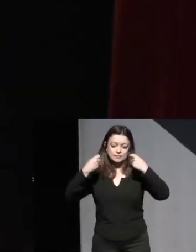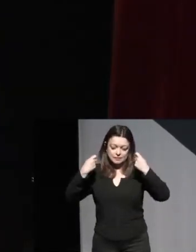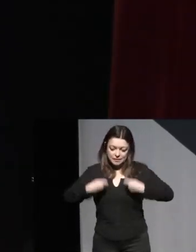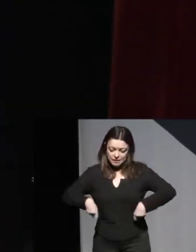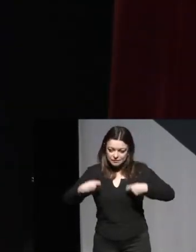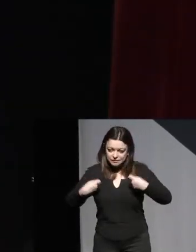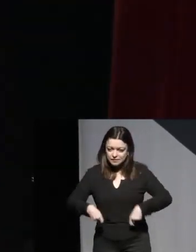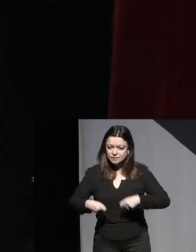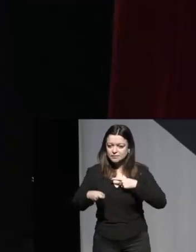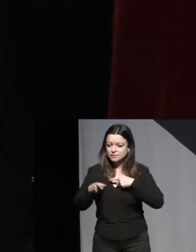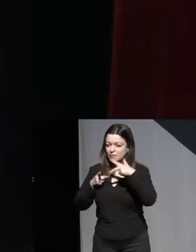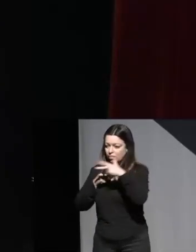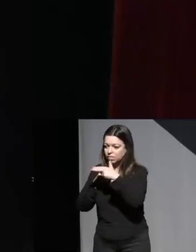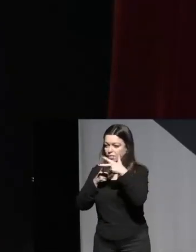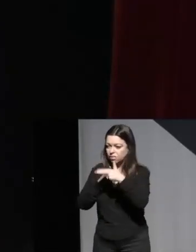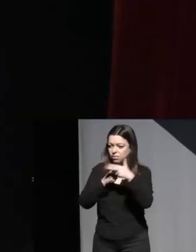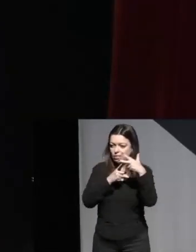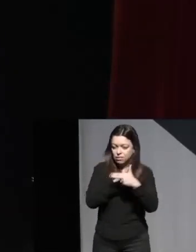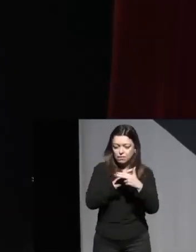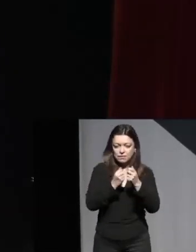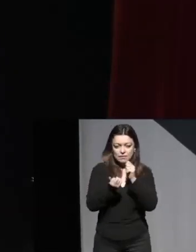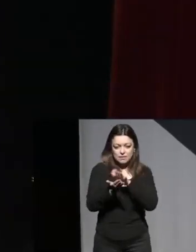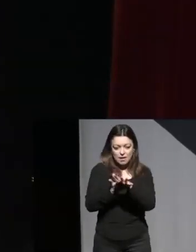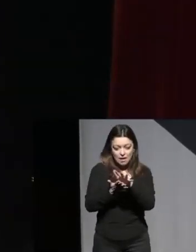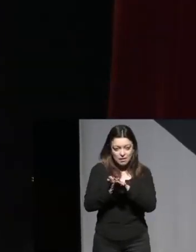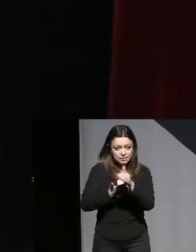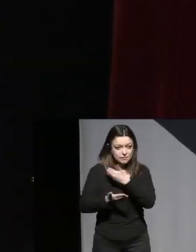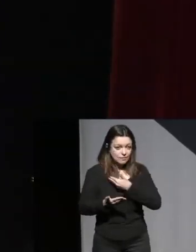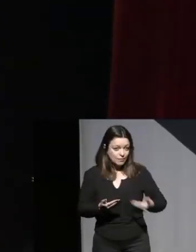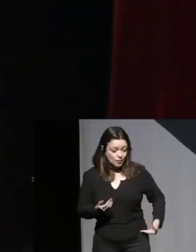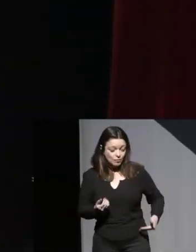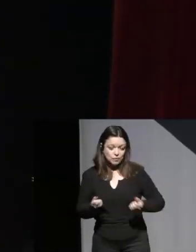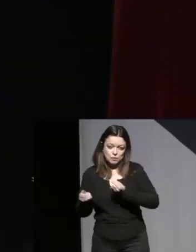dos gastos públicos, e recebemos essa semana, né,